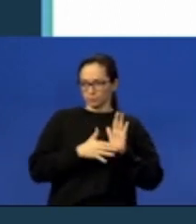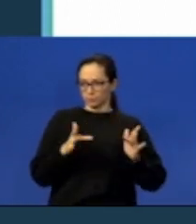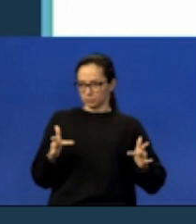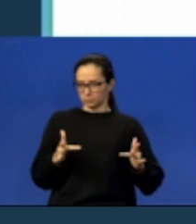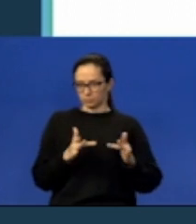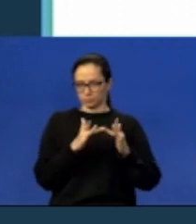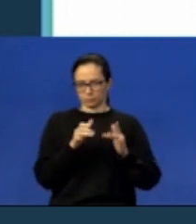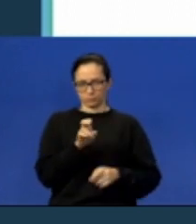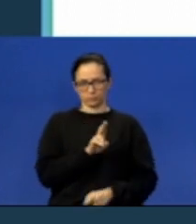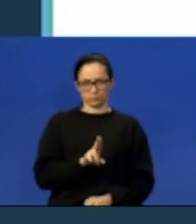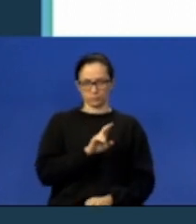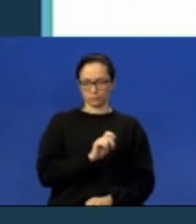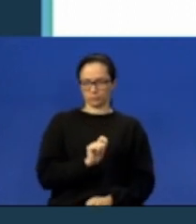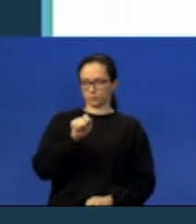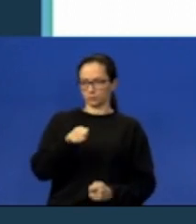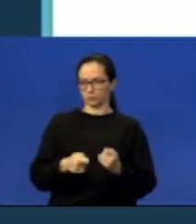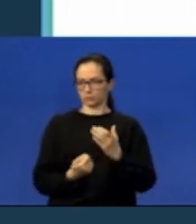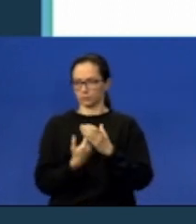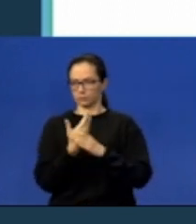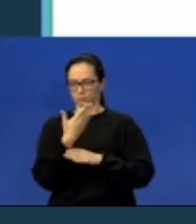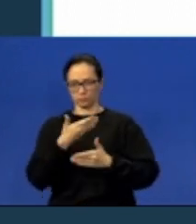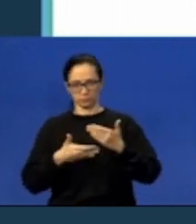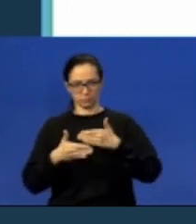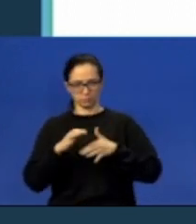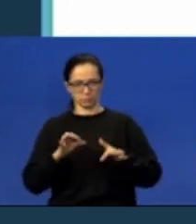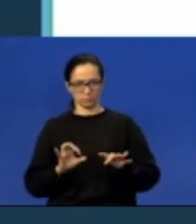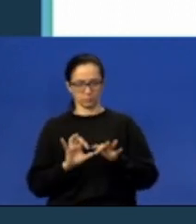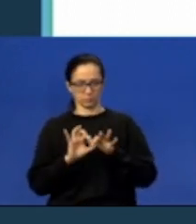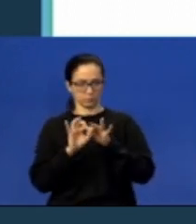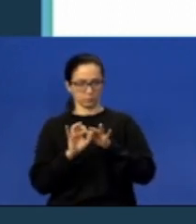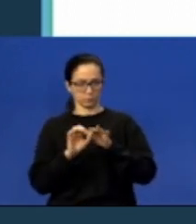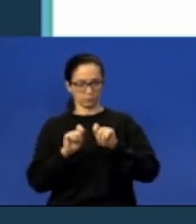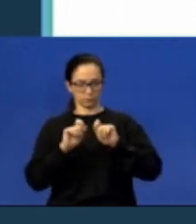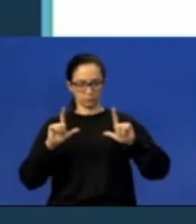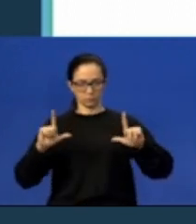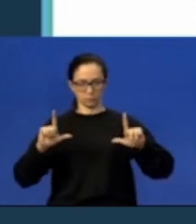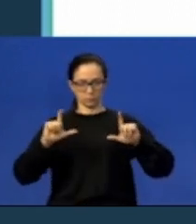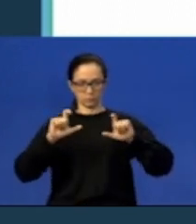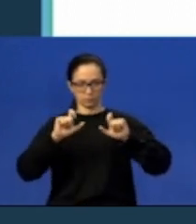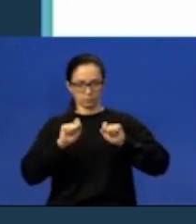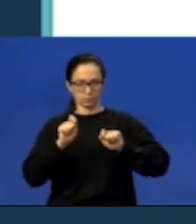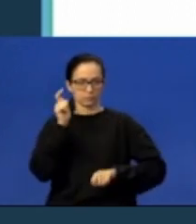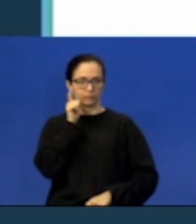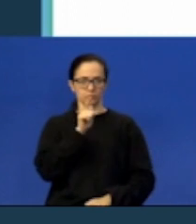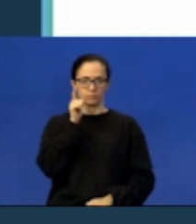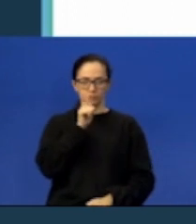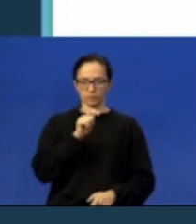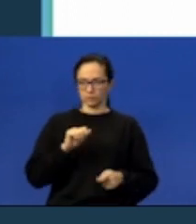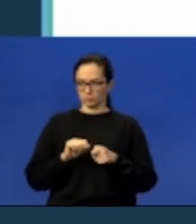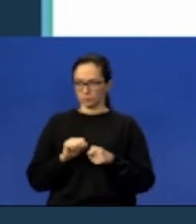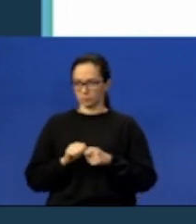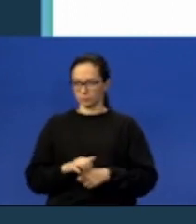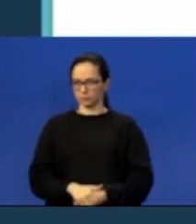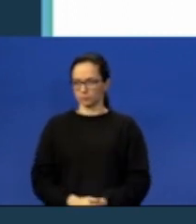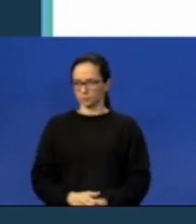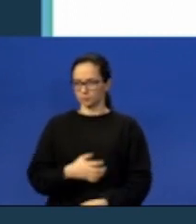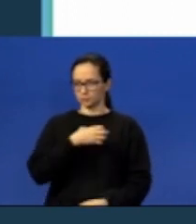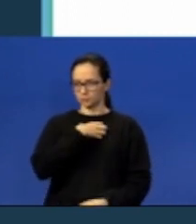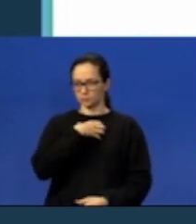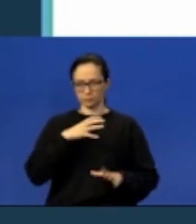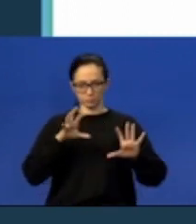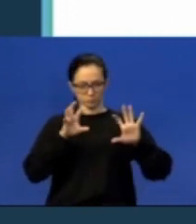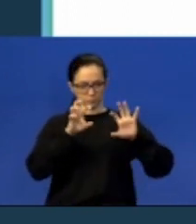interação dele com a emulsão do filme, o que vai resultar em um escurecimento desse. Esse escurecimento do filme, ele